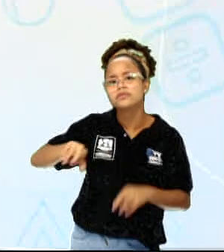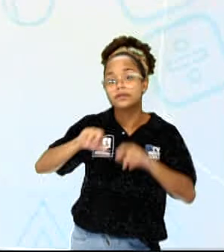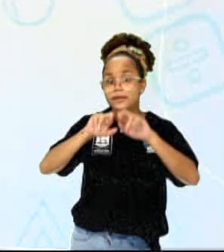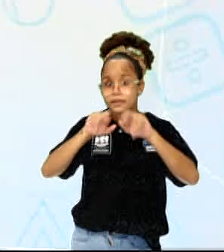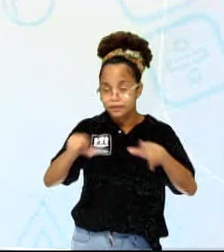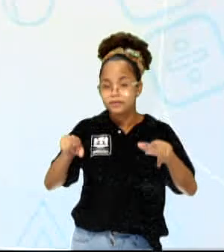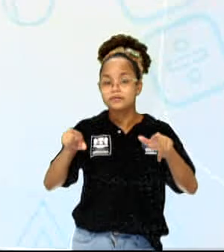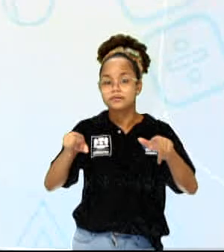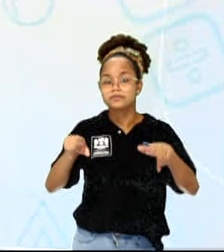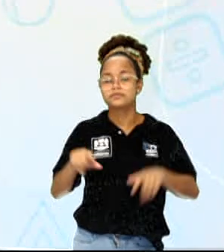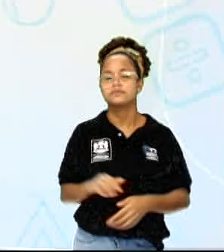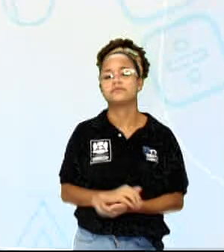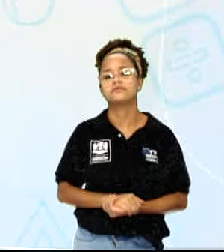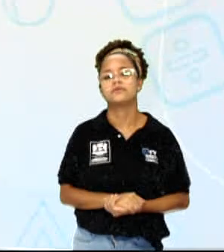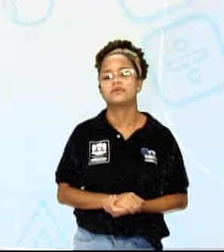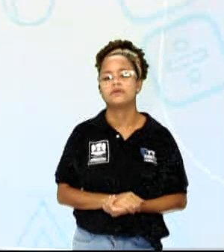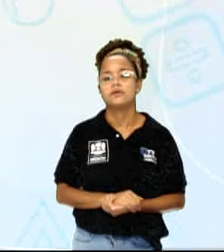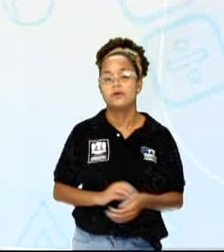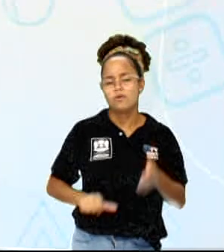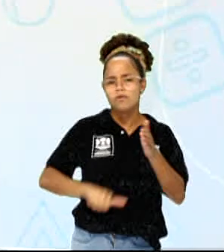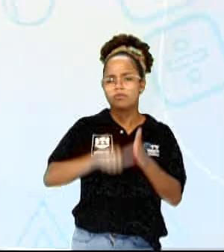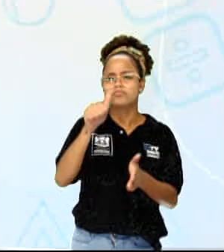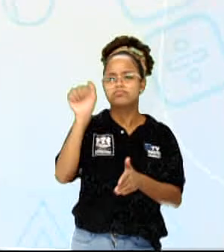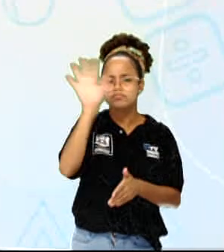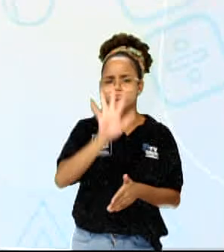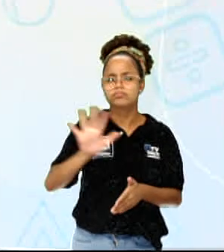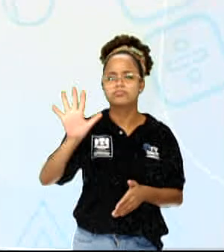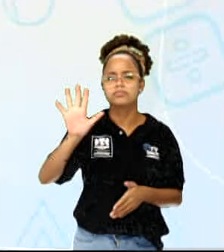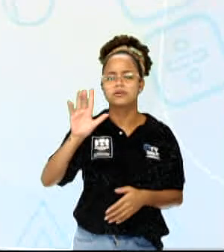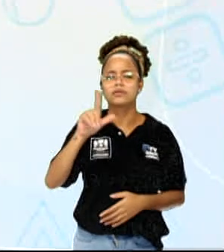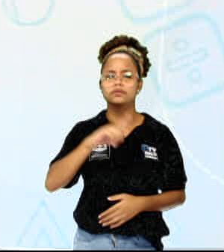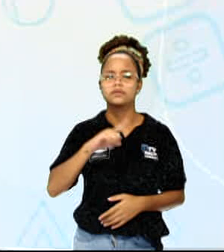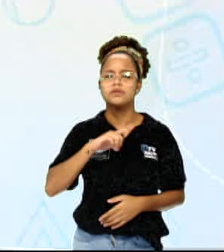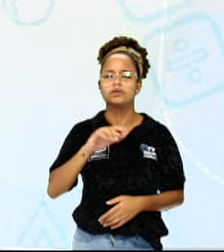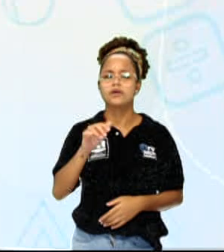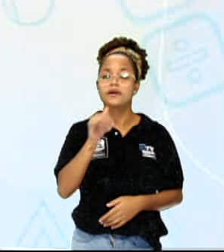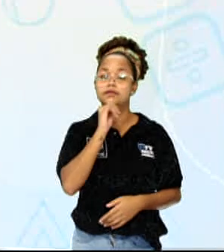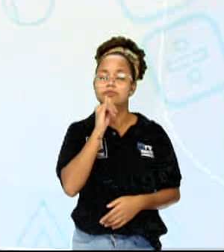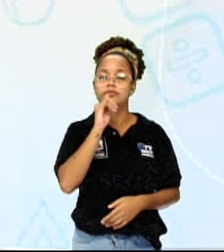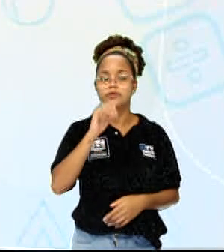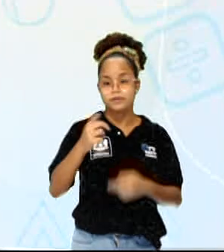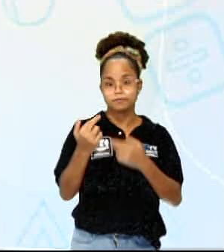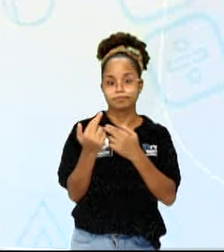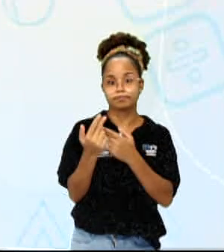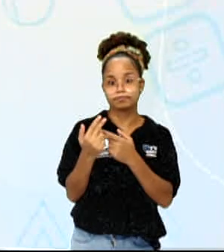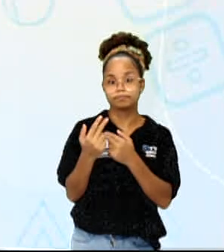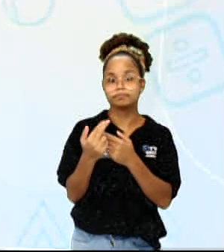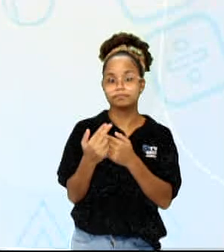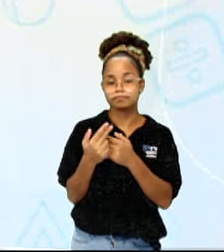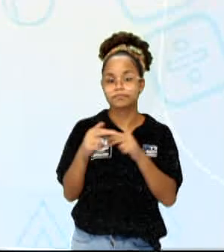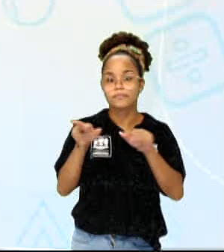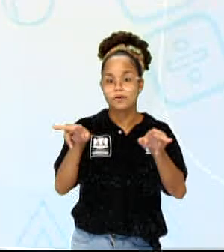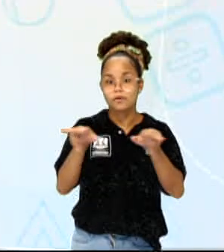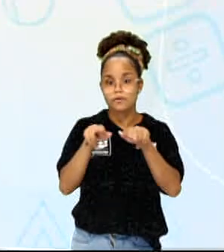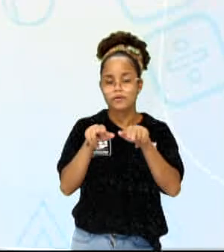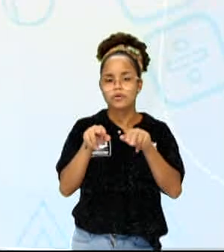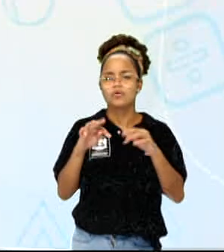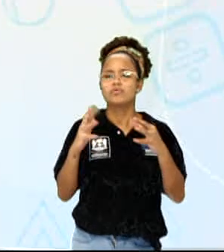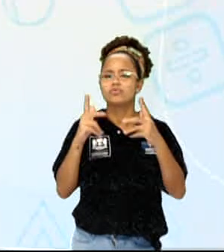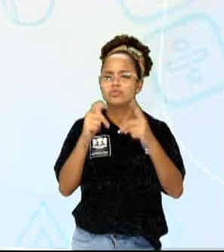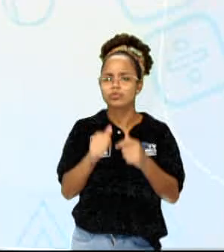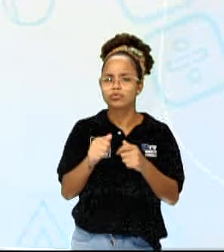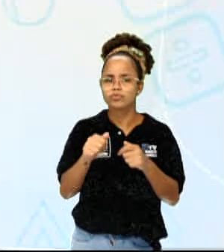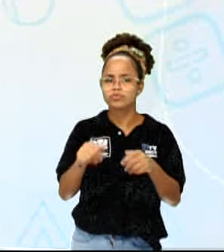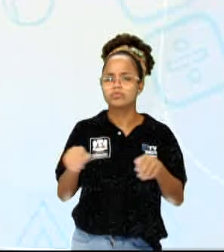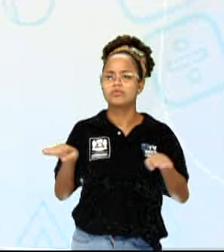diferenças. Na primeira imagem, nós vemos um exemplo de igualdade, ou seja, todos estão tendo o